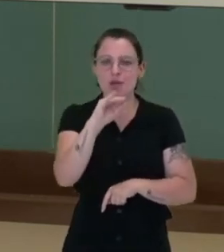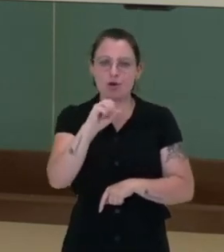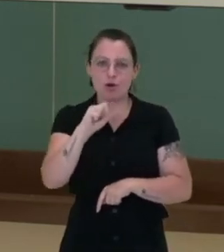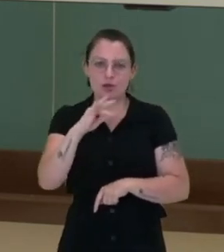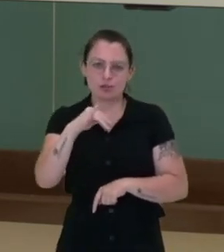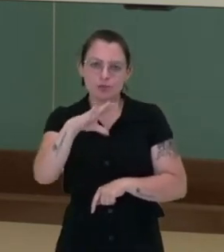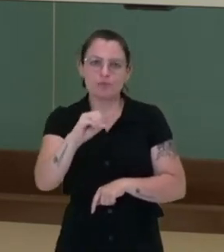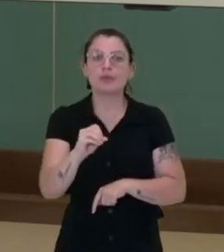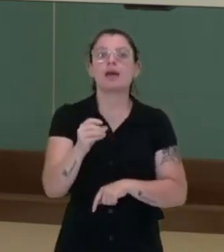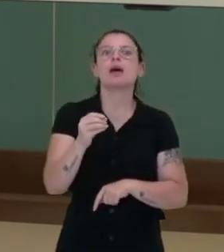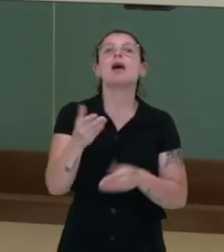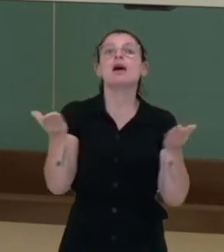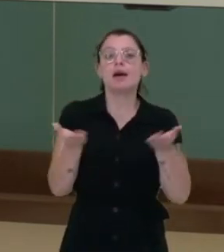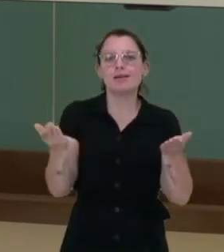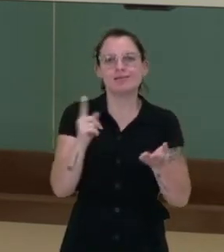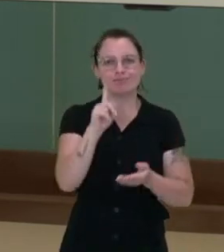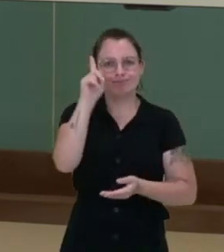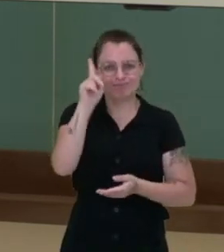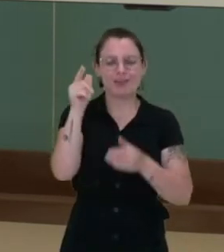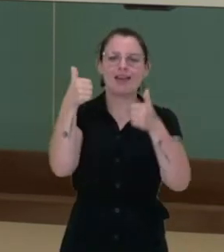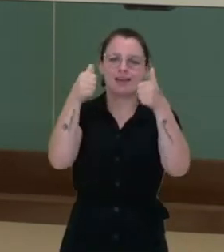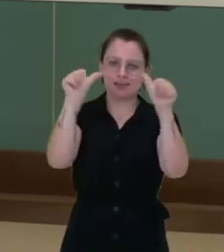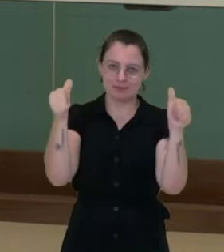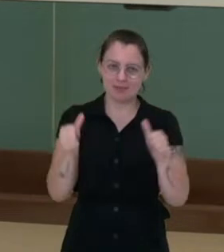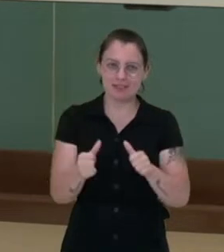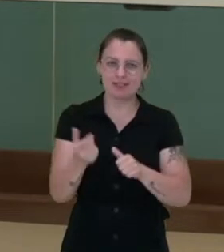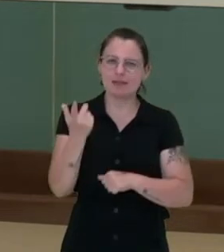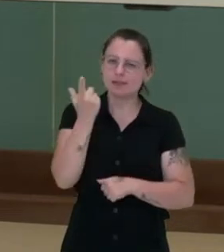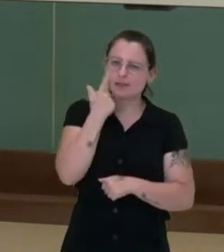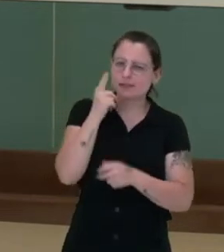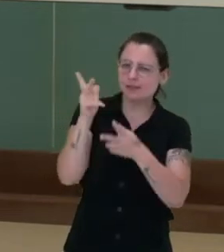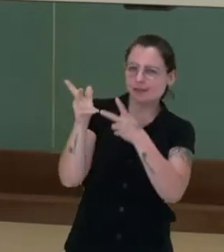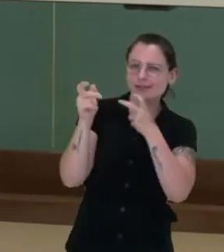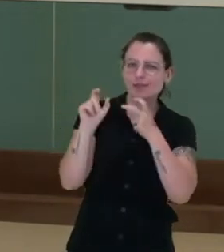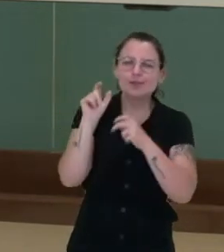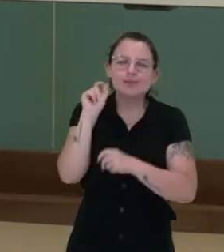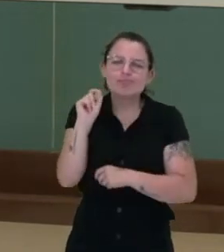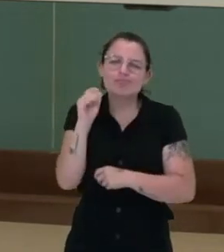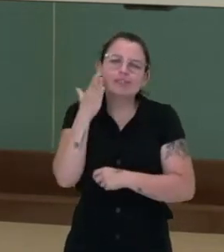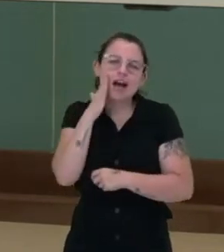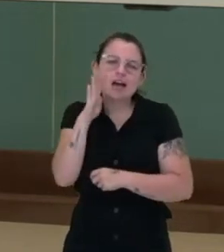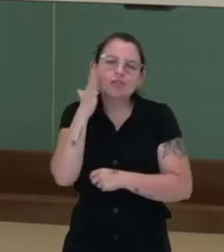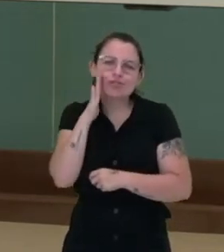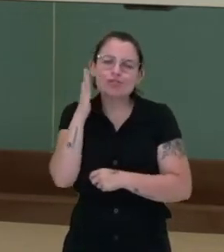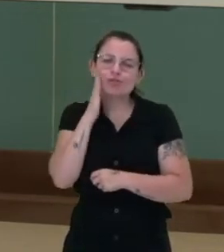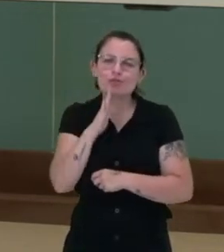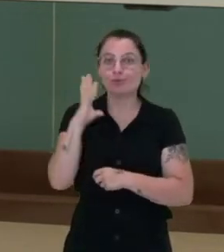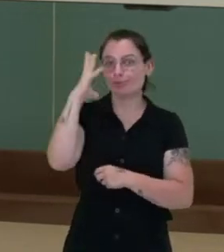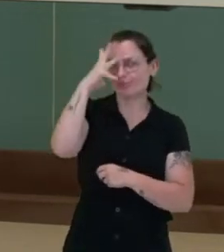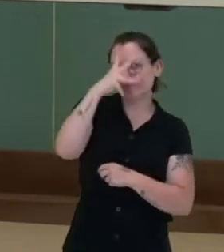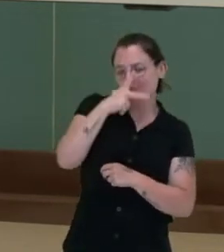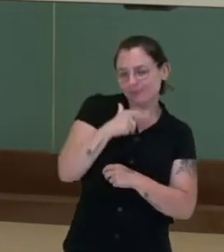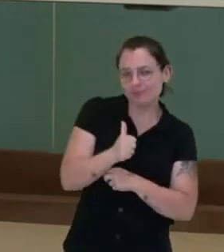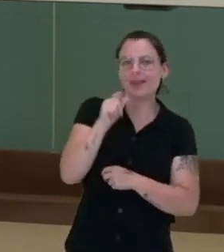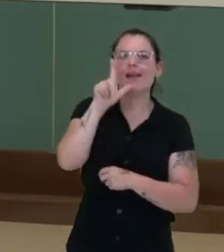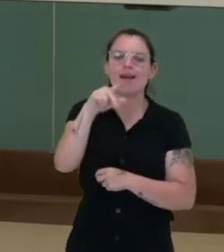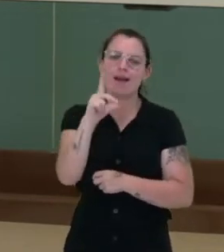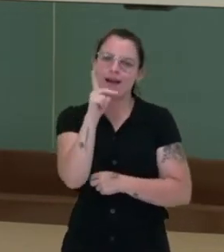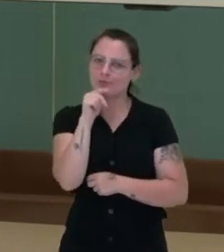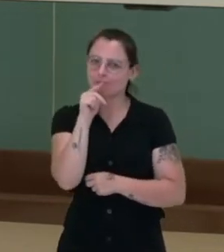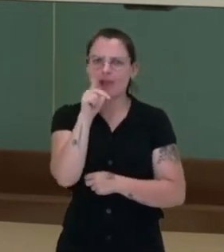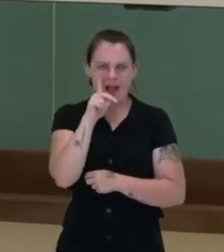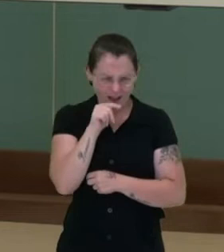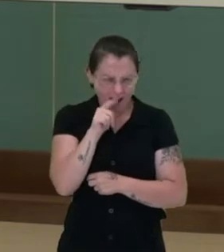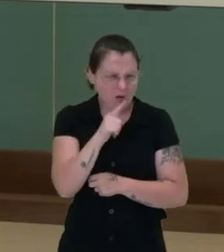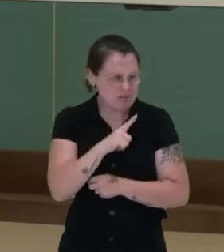nessa imagem, nós temos, olha que linda, que azulzinha, é a água. A água não se reproduz,